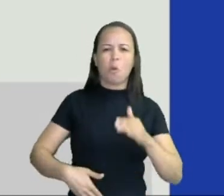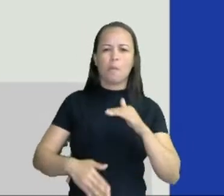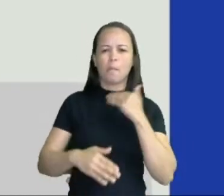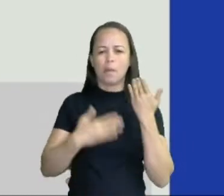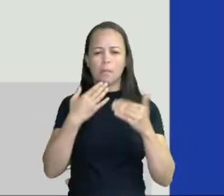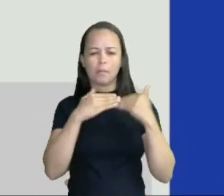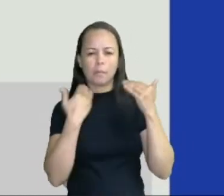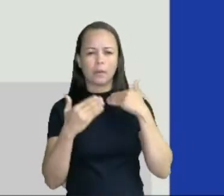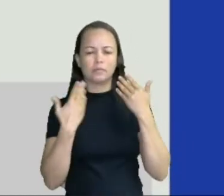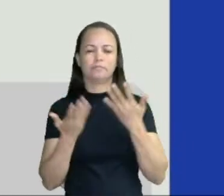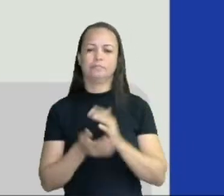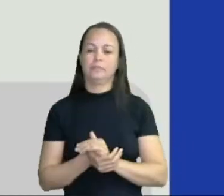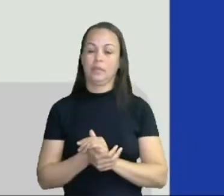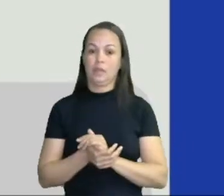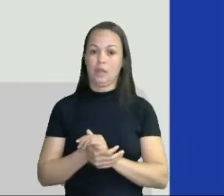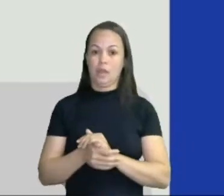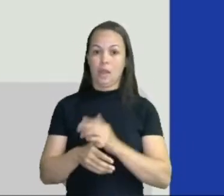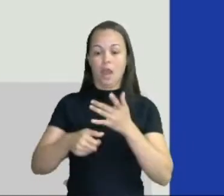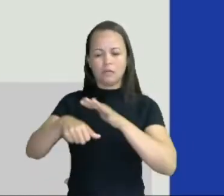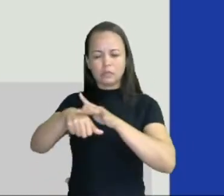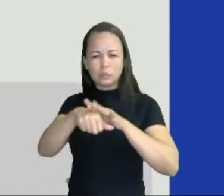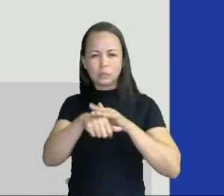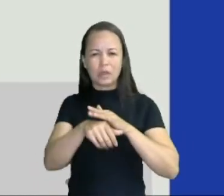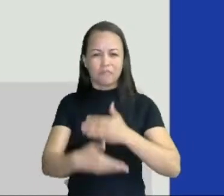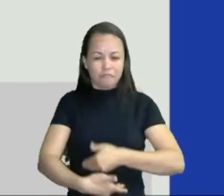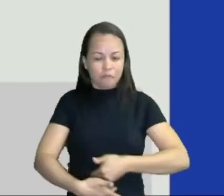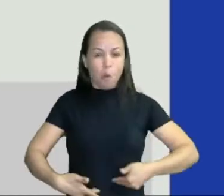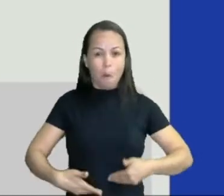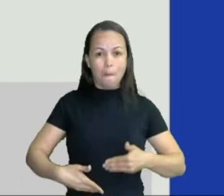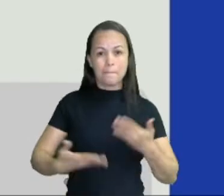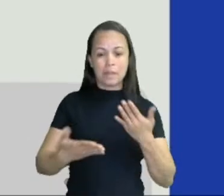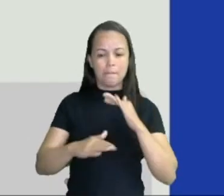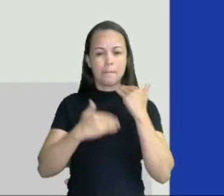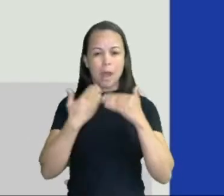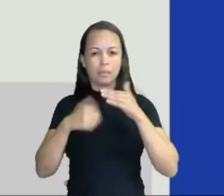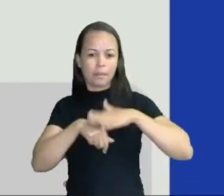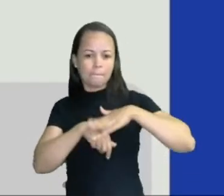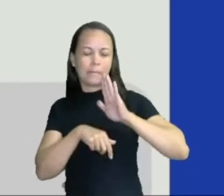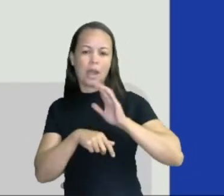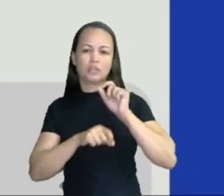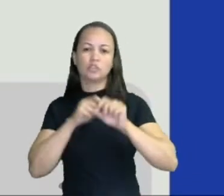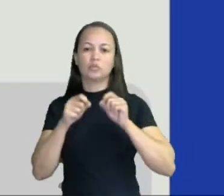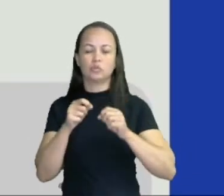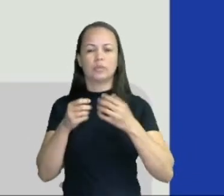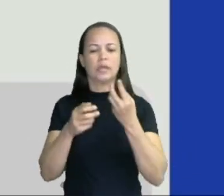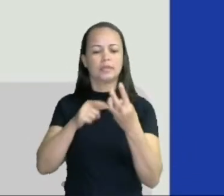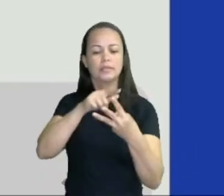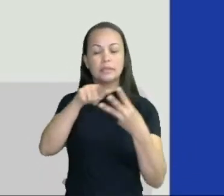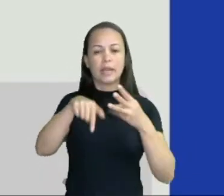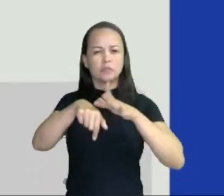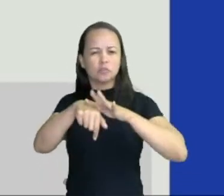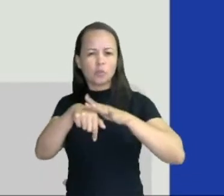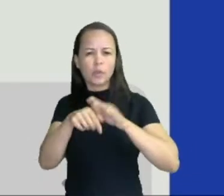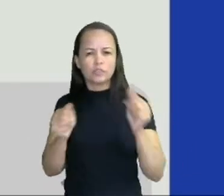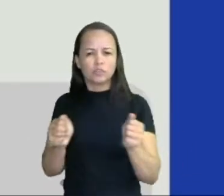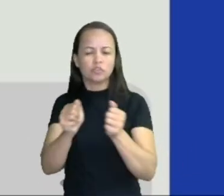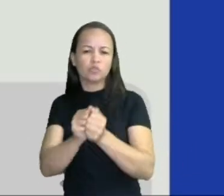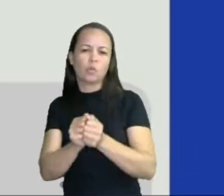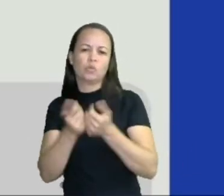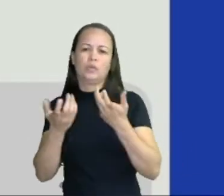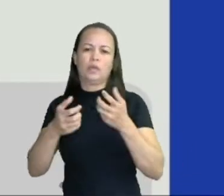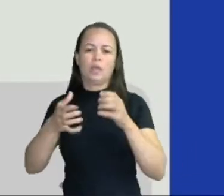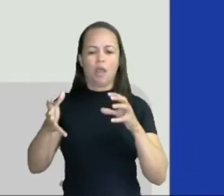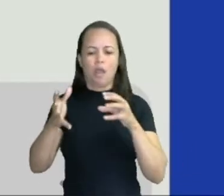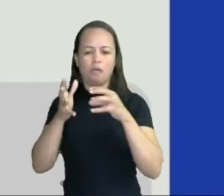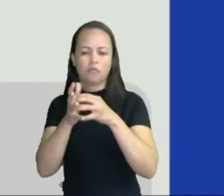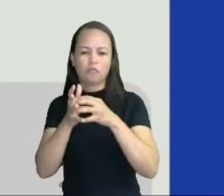mais pessoas do que a AIDS, a malária e a tuberculose juntas. Uma criança morre de fome